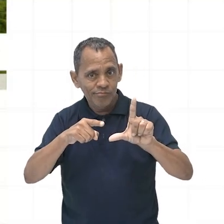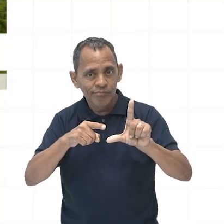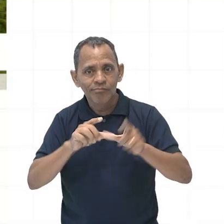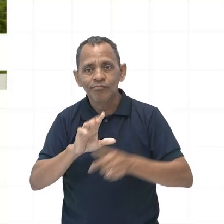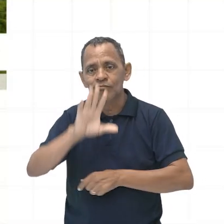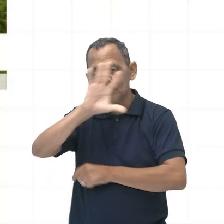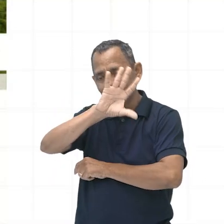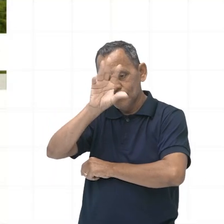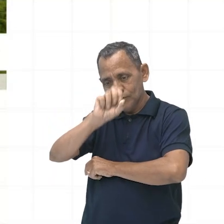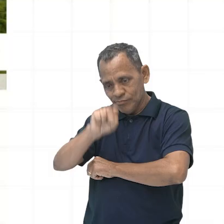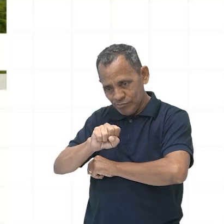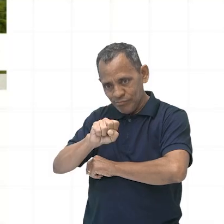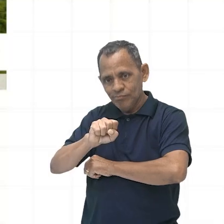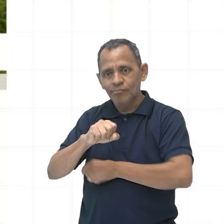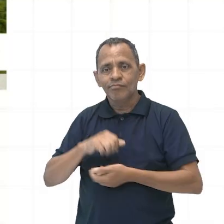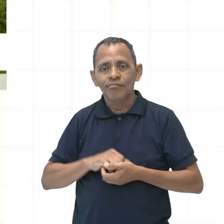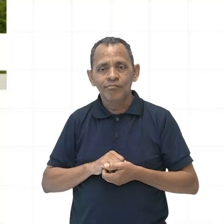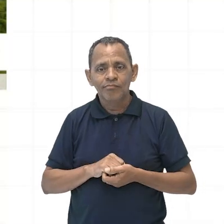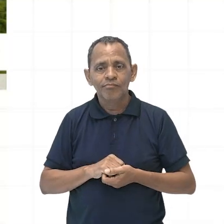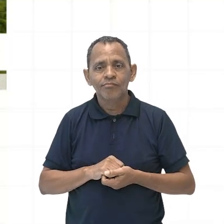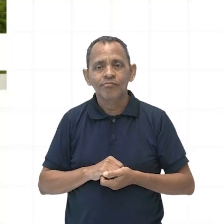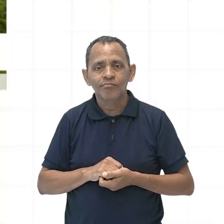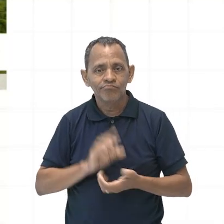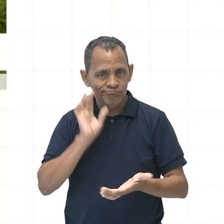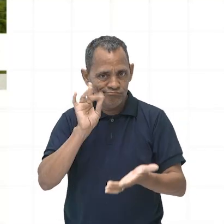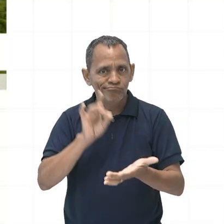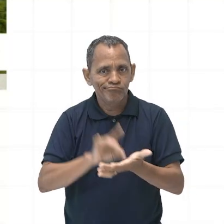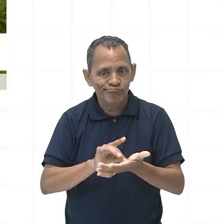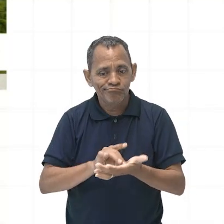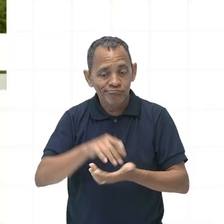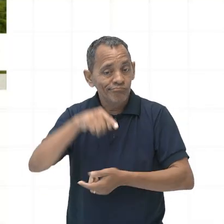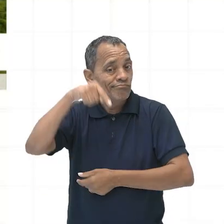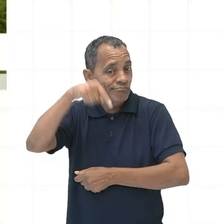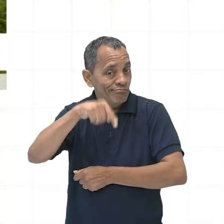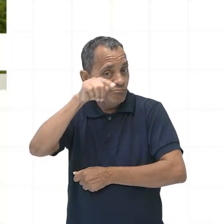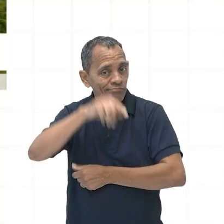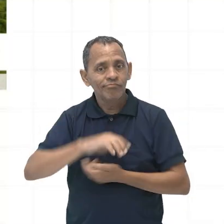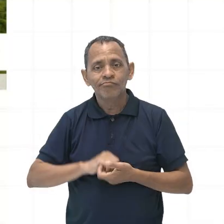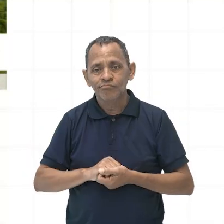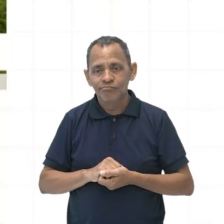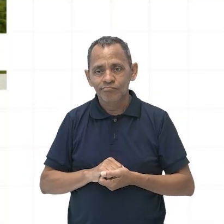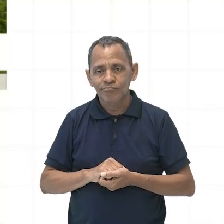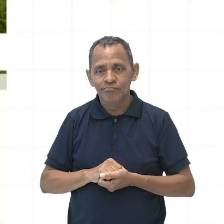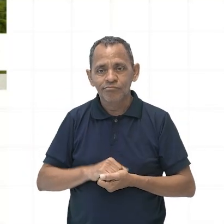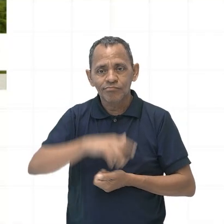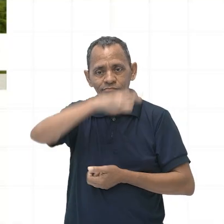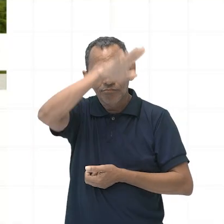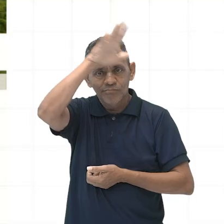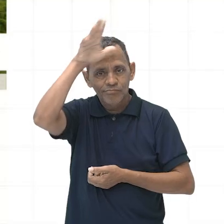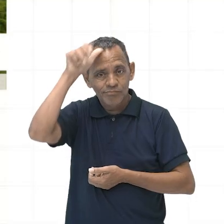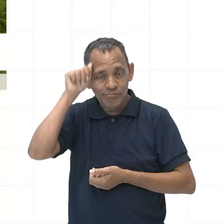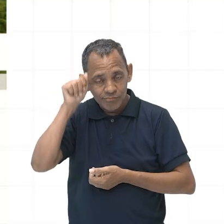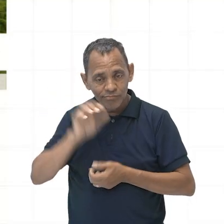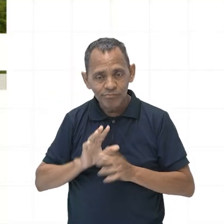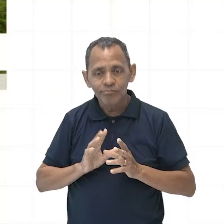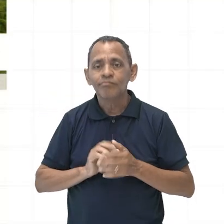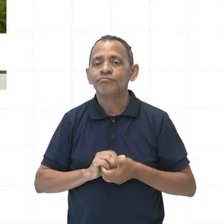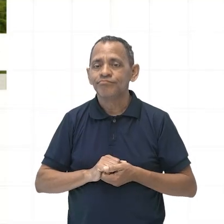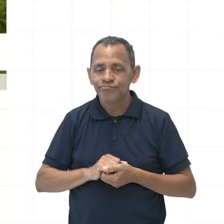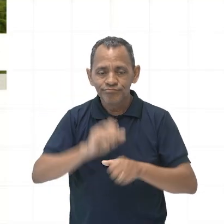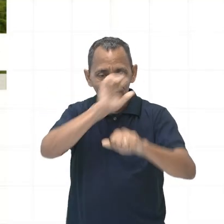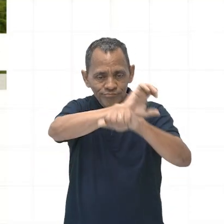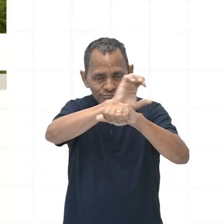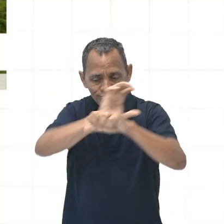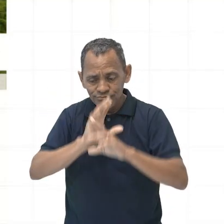mapa. Então, eu estou trabalhando exatamente aqui na região da Amazônia Legal, né? Todos os estados que compõem